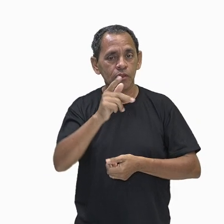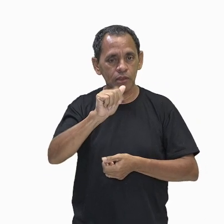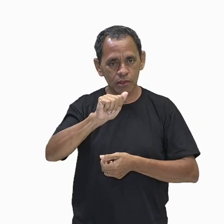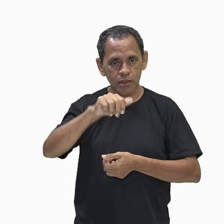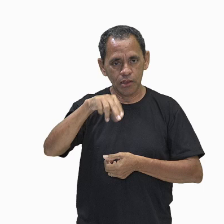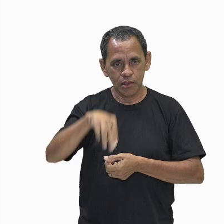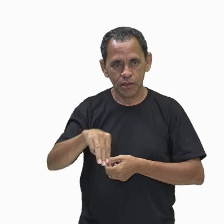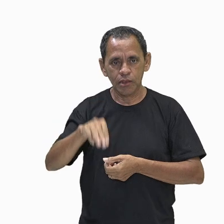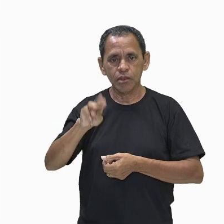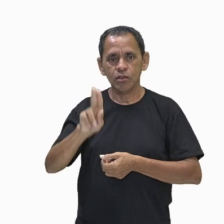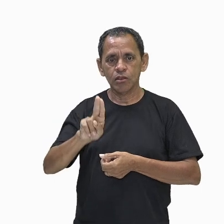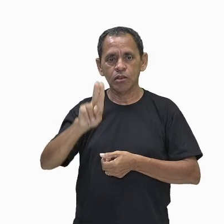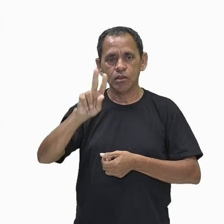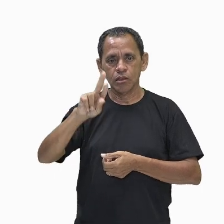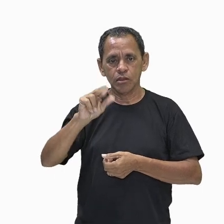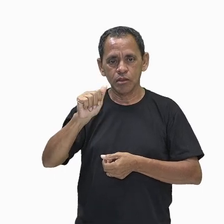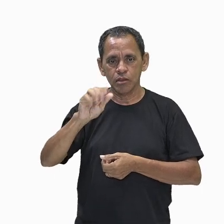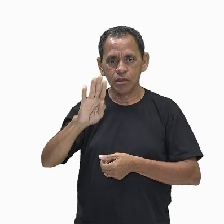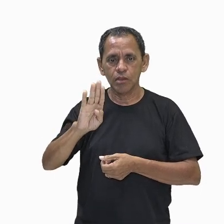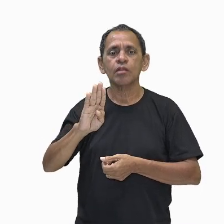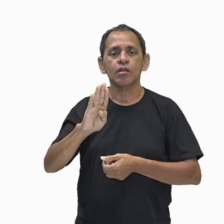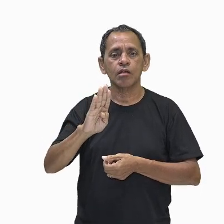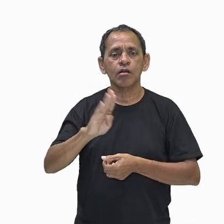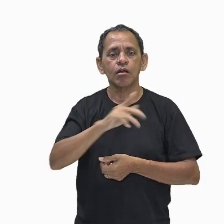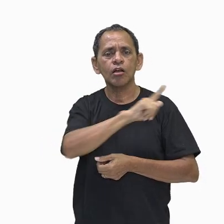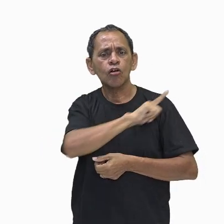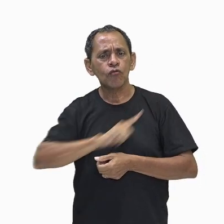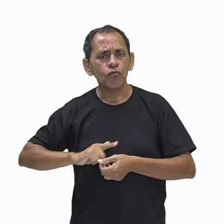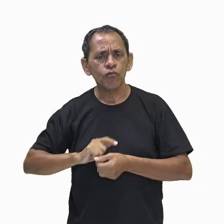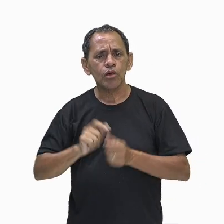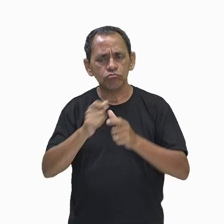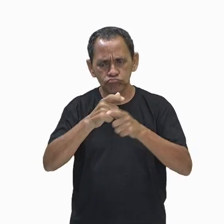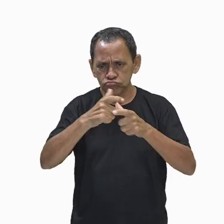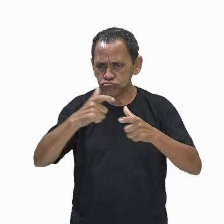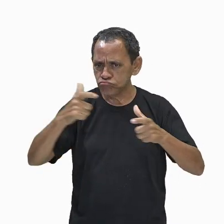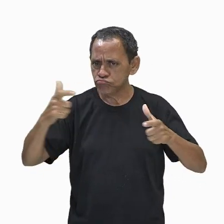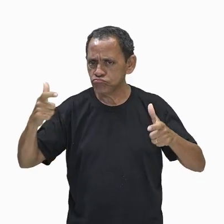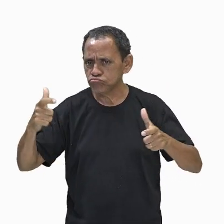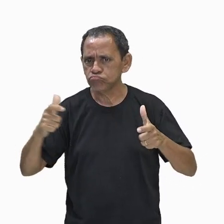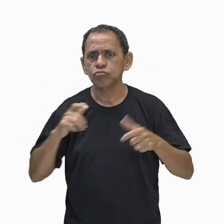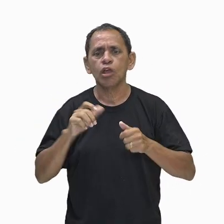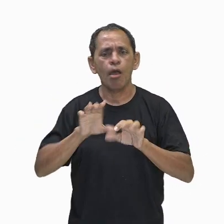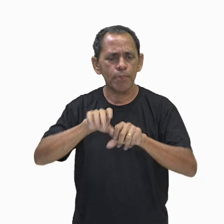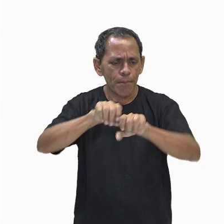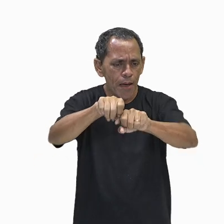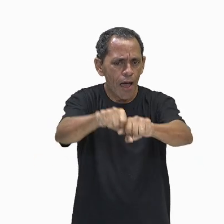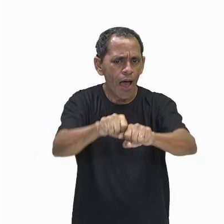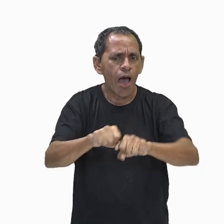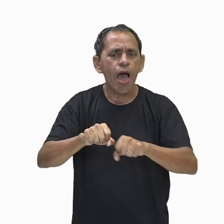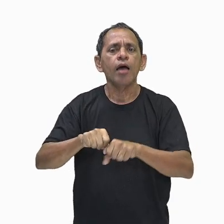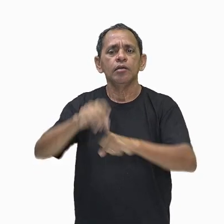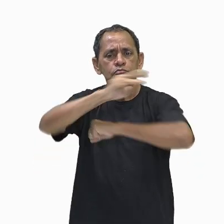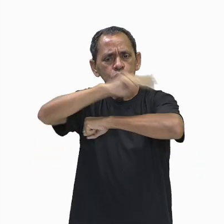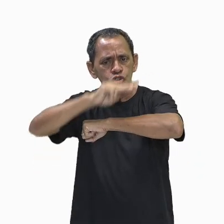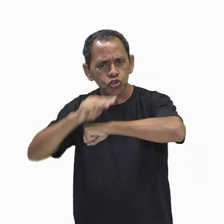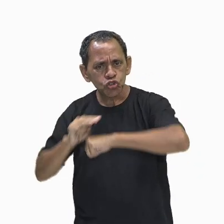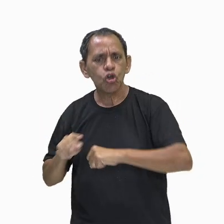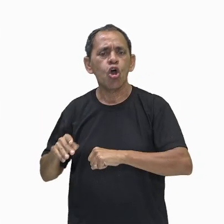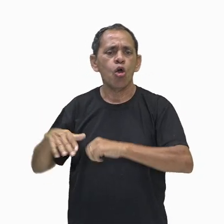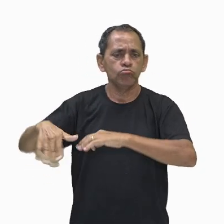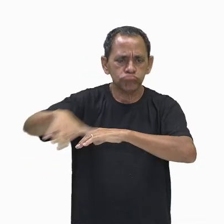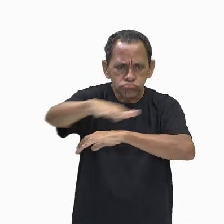seus sobre o governo então de Hammurabi, expandir os seus domínios sobre toda a Mesopotâmia, do Golfo Pérsico até o norte